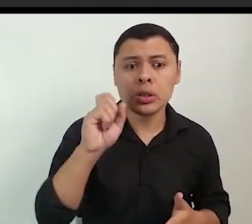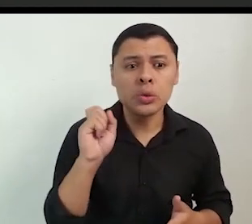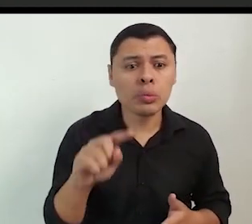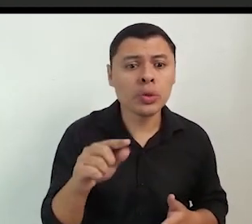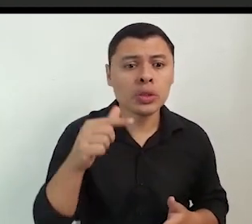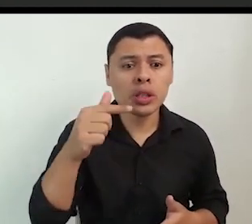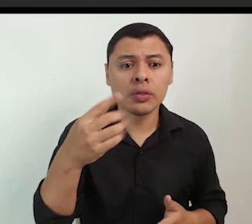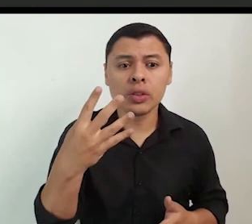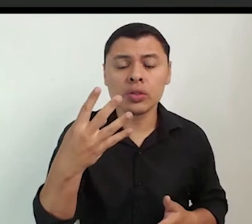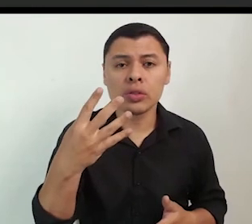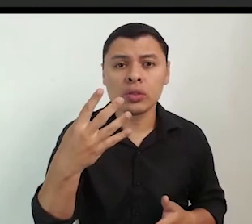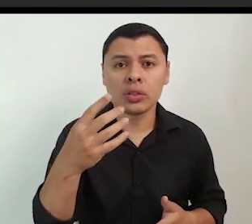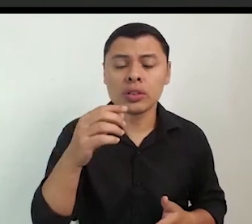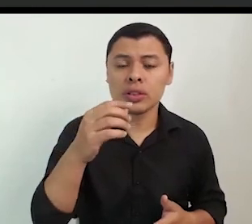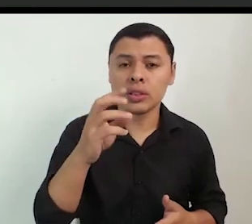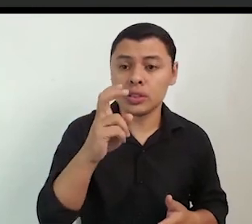5.724